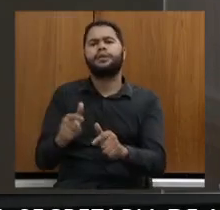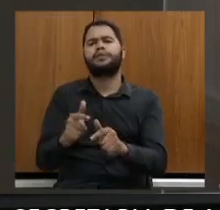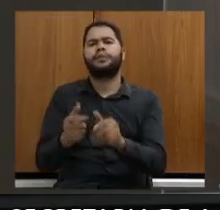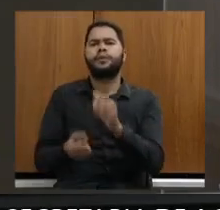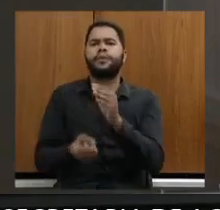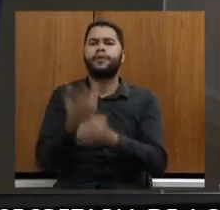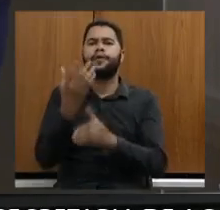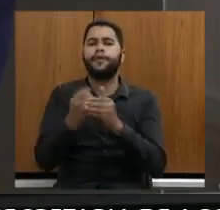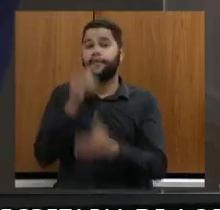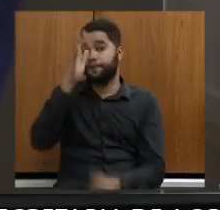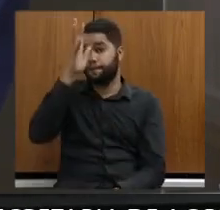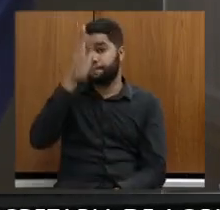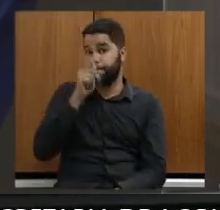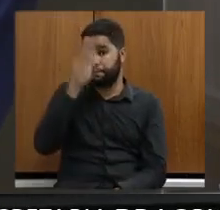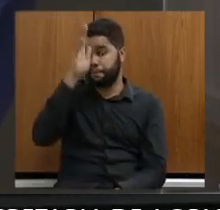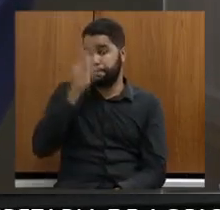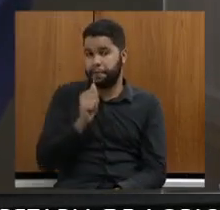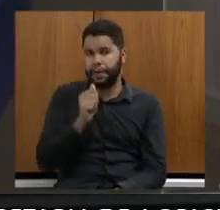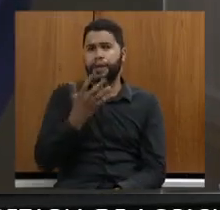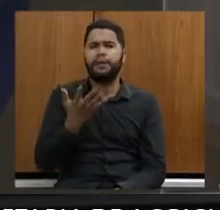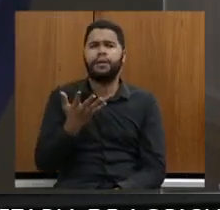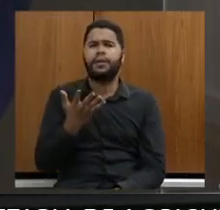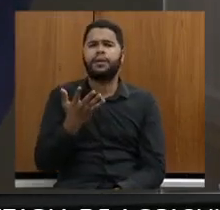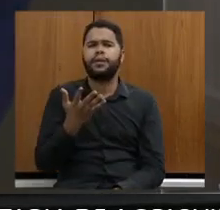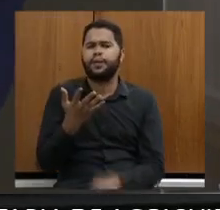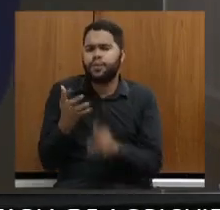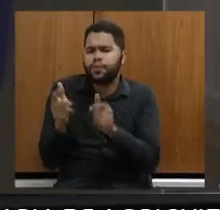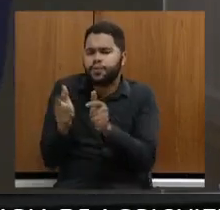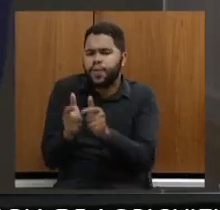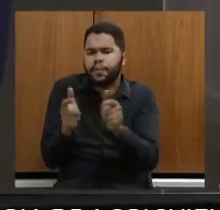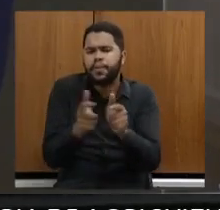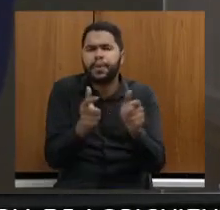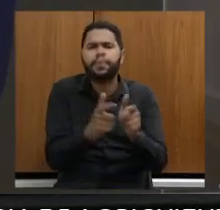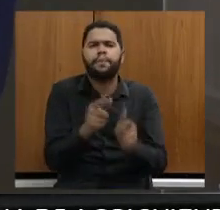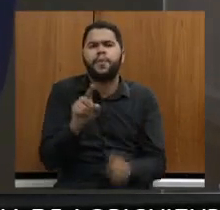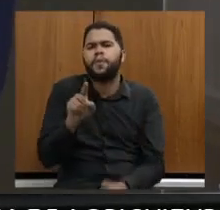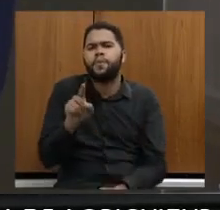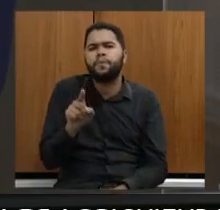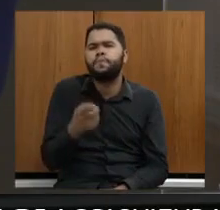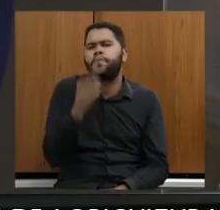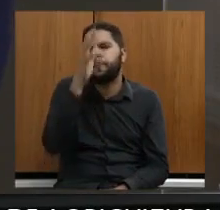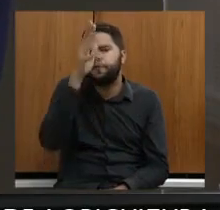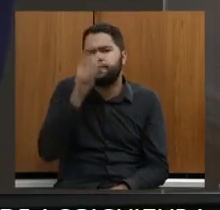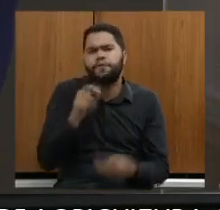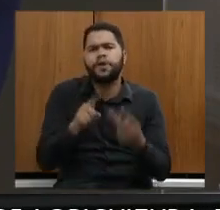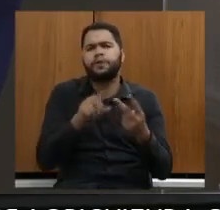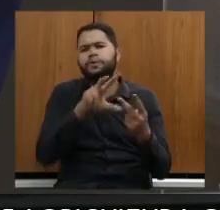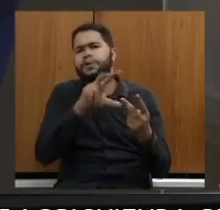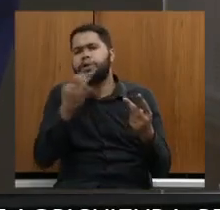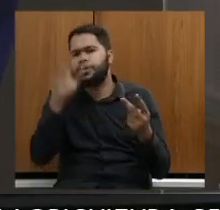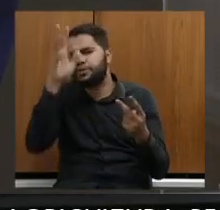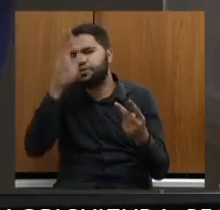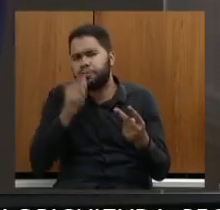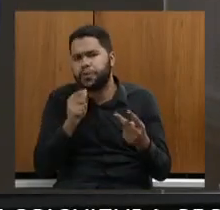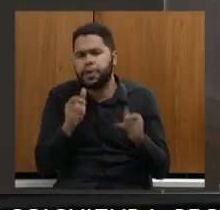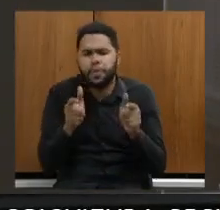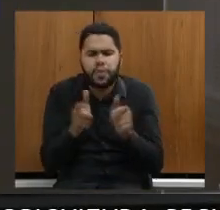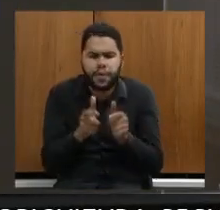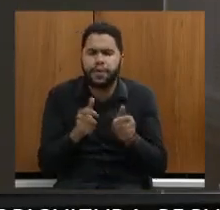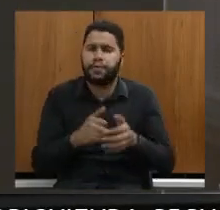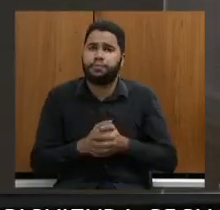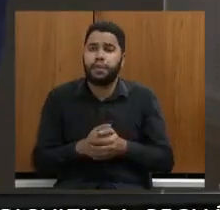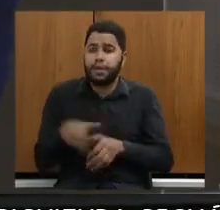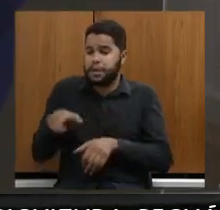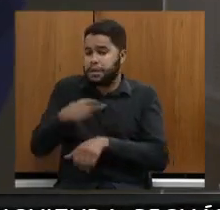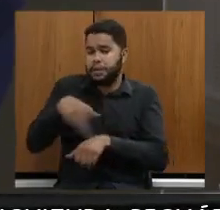produzem frango mas são pequenas grandes desde mil meu cabeça 500 entendeu sabe Inácio E aí